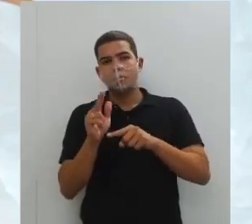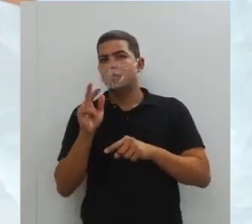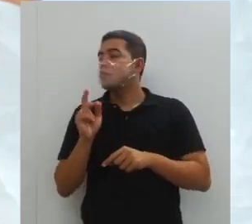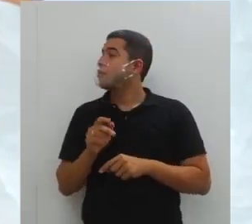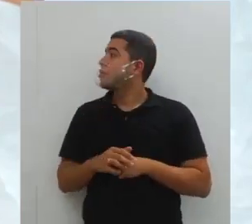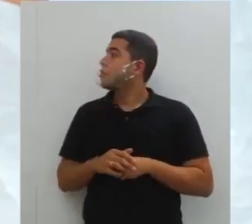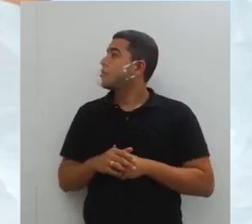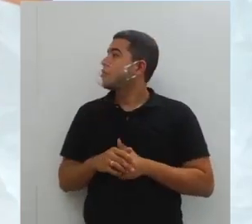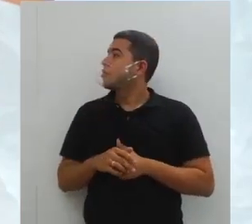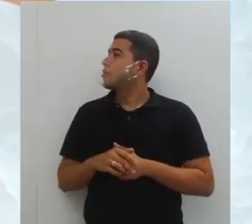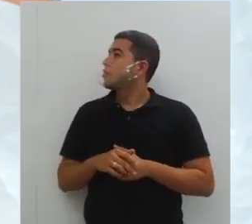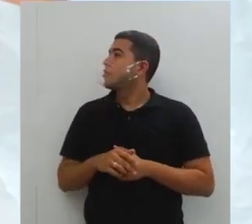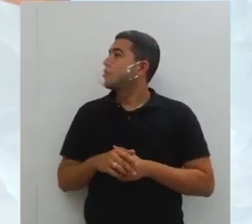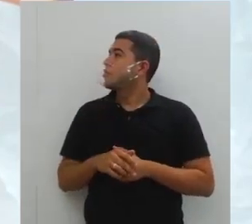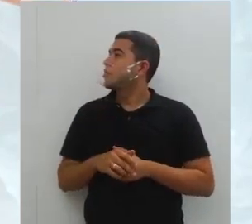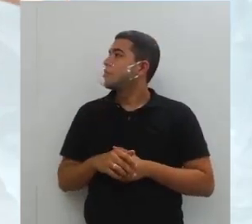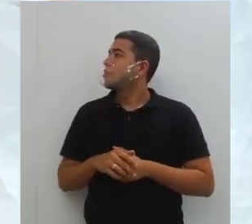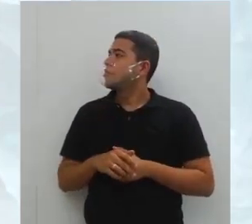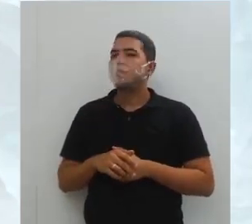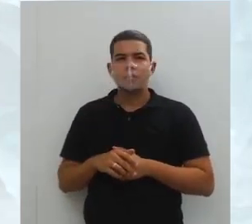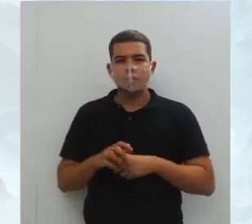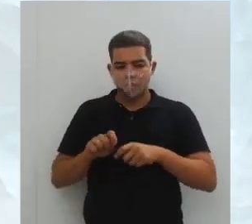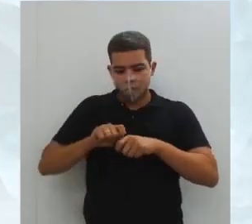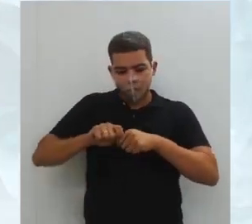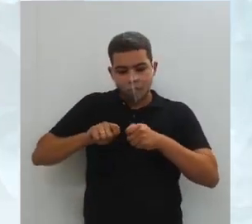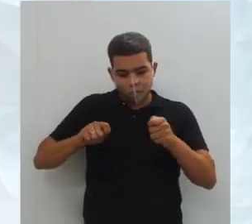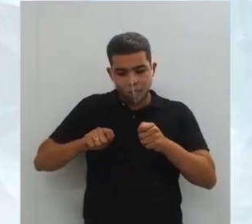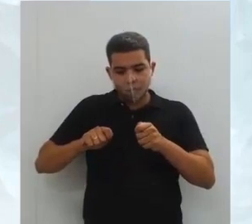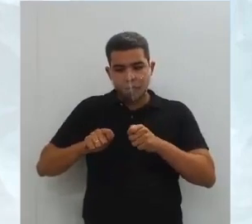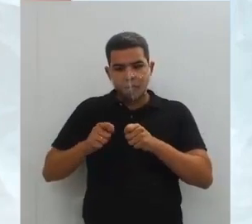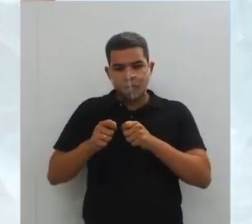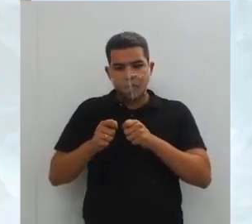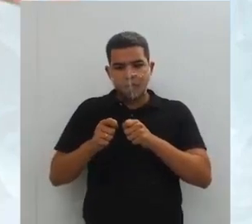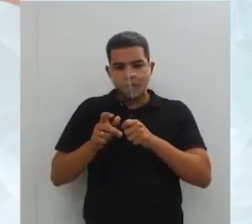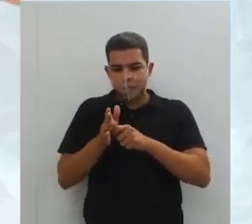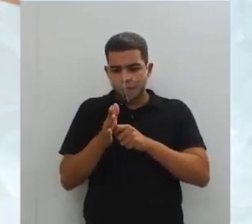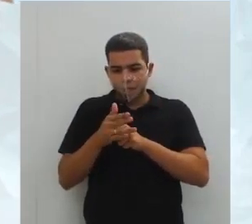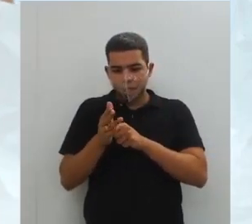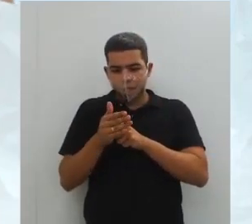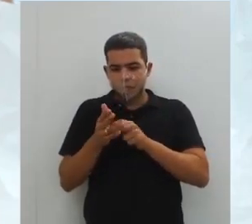uma cortadazinha nele. Certo?